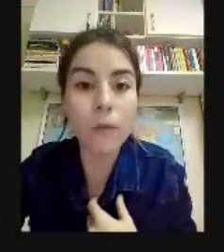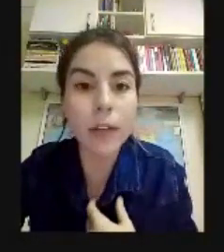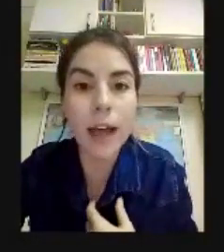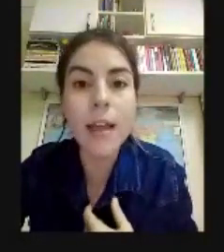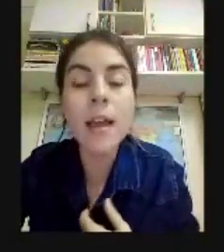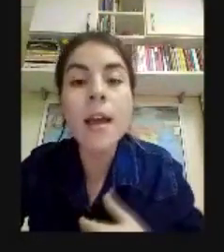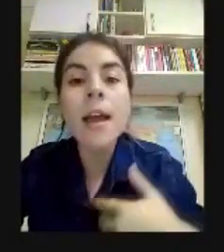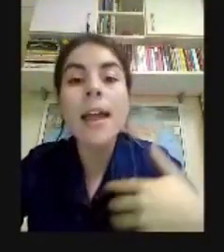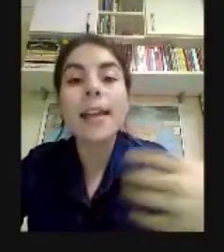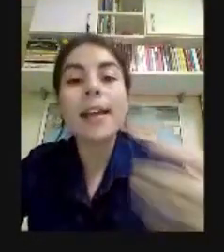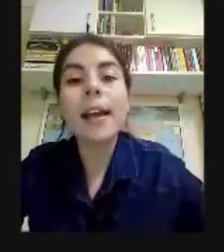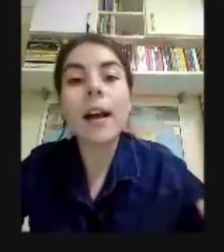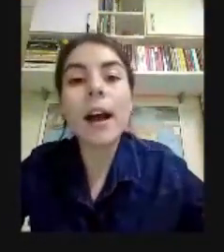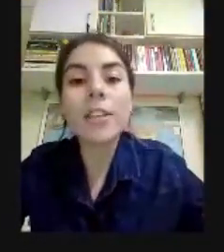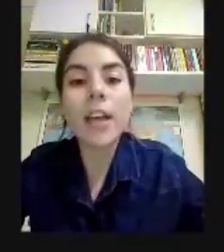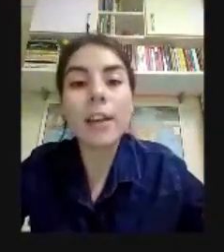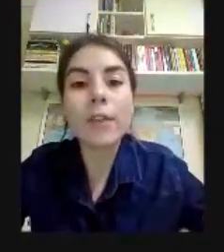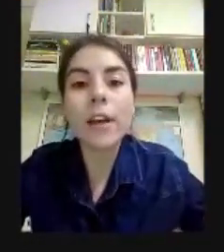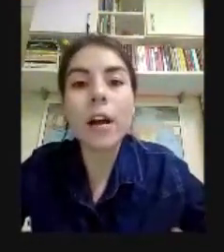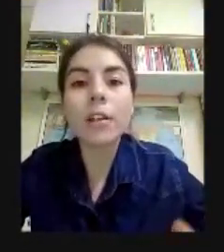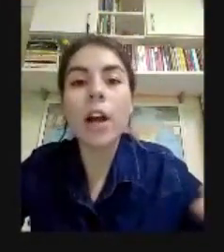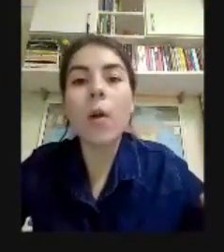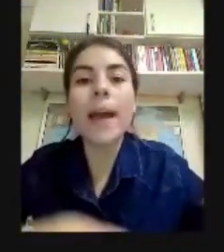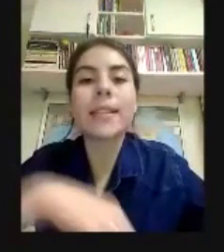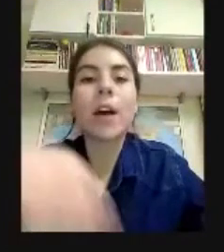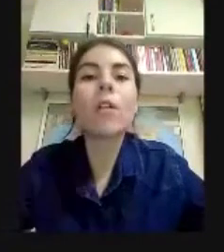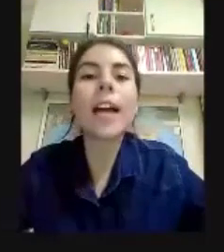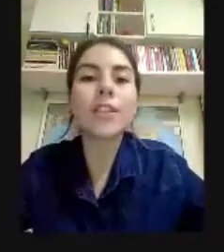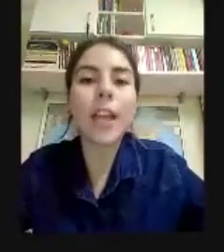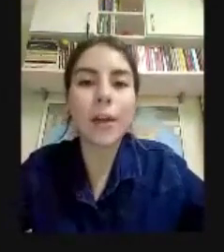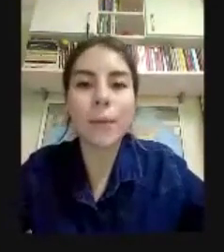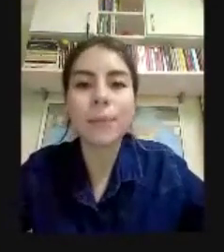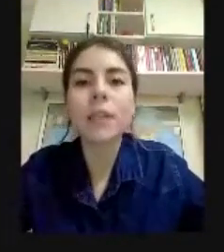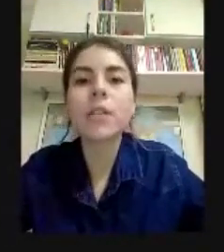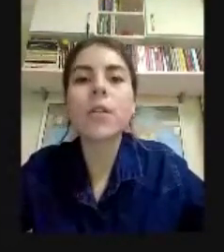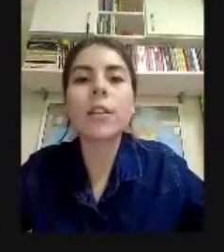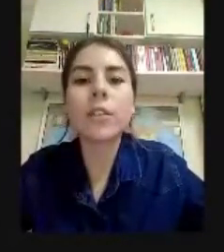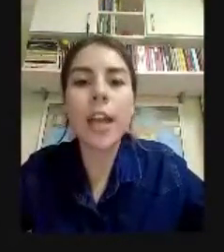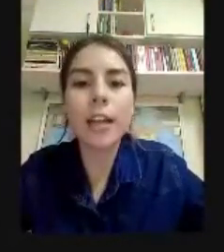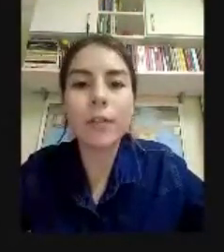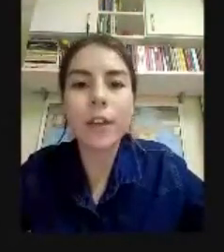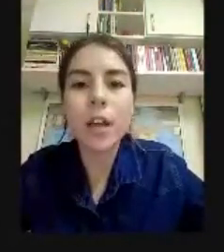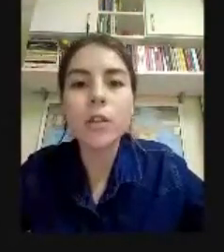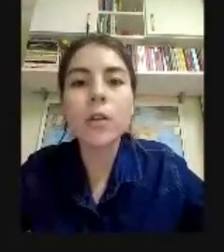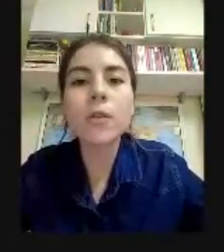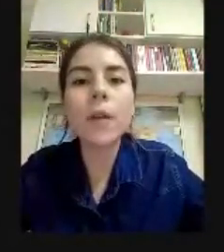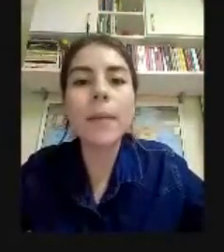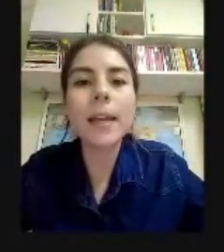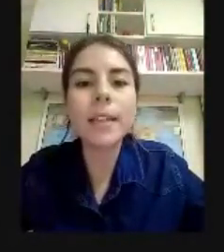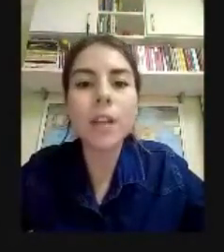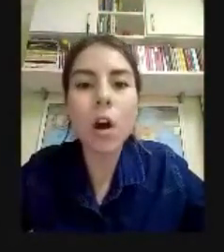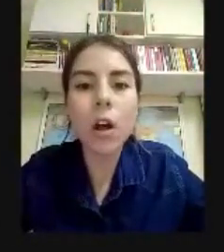gente desenvolve na e aí a jennifer já começa olá diego são jennifer